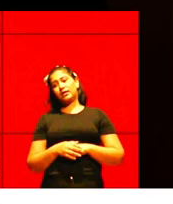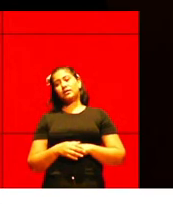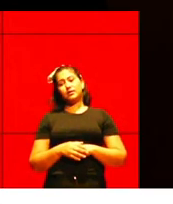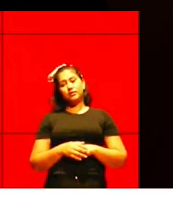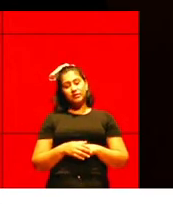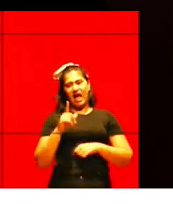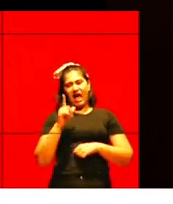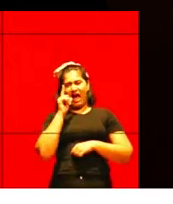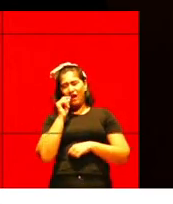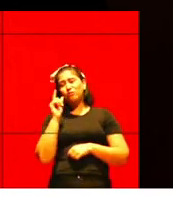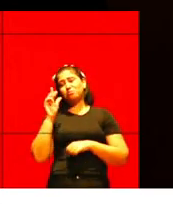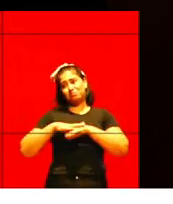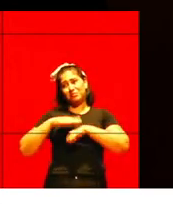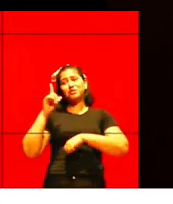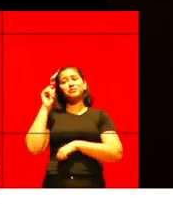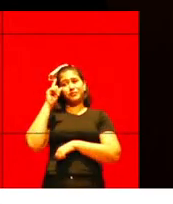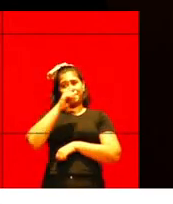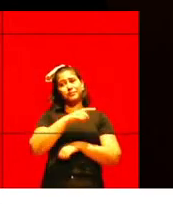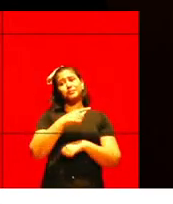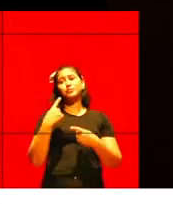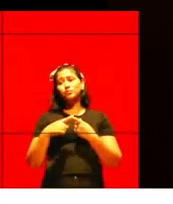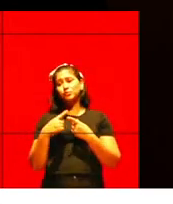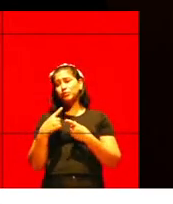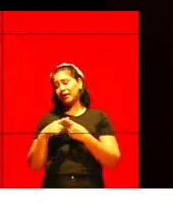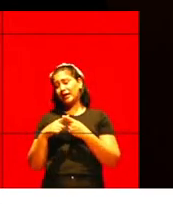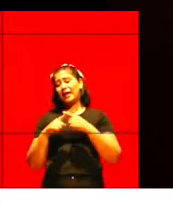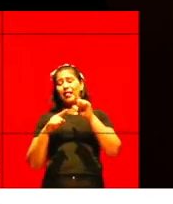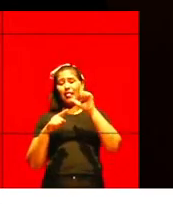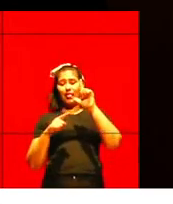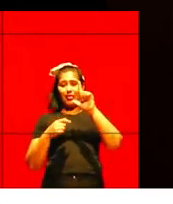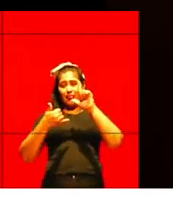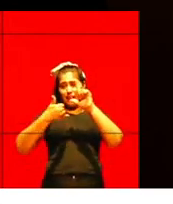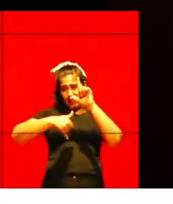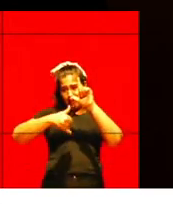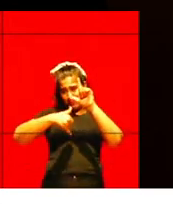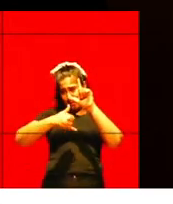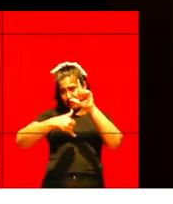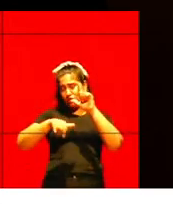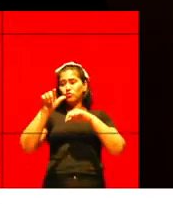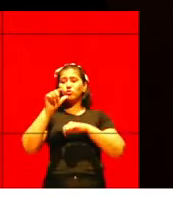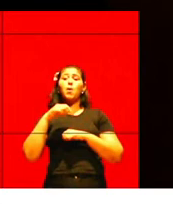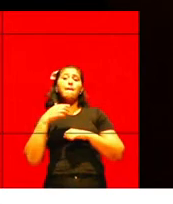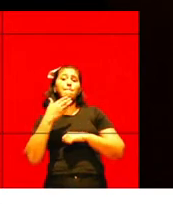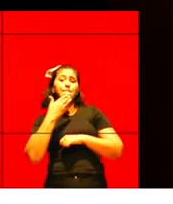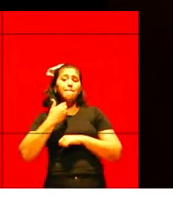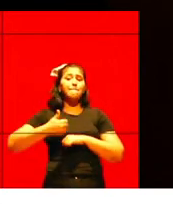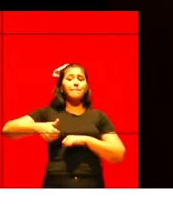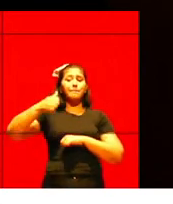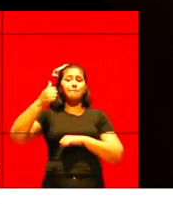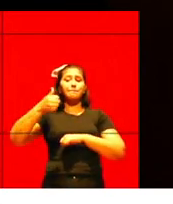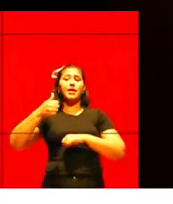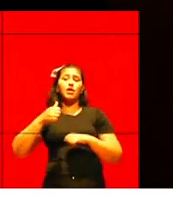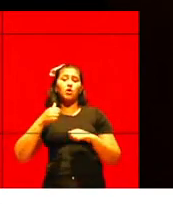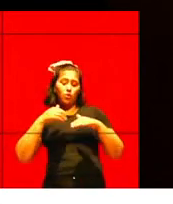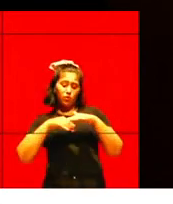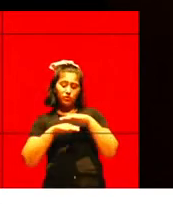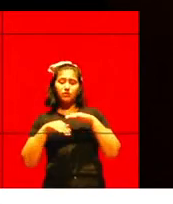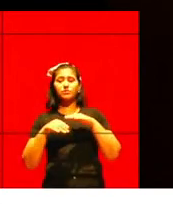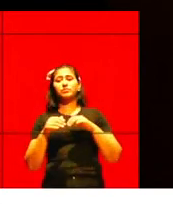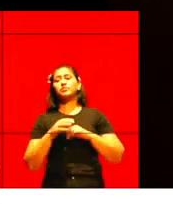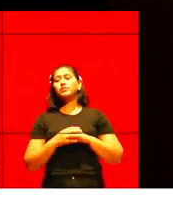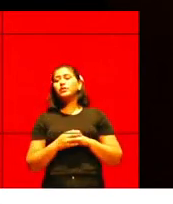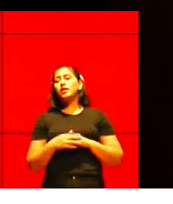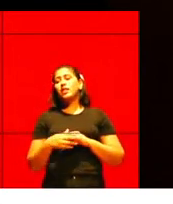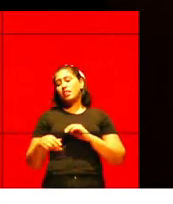perder. Por quê? Porque os lipídios, eles são melhores armazenados pelos organismos